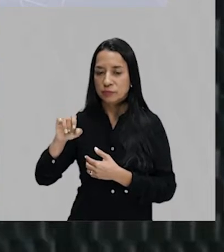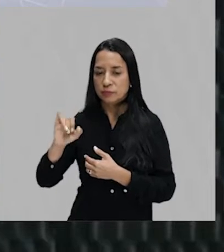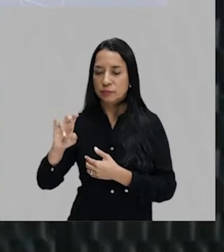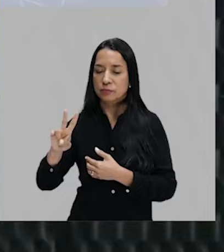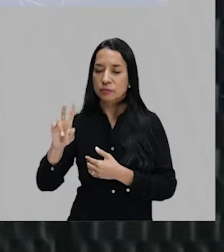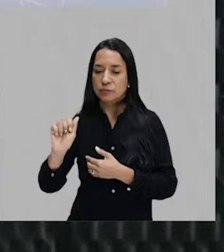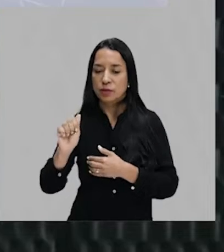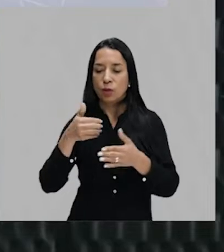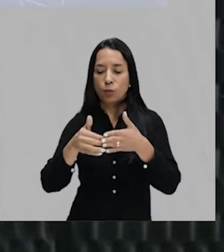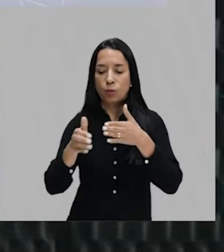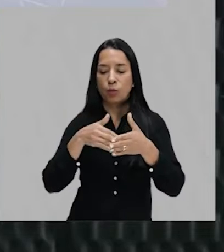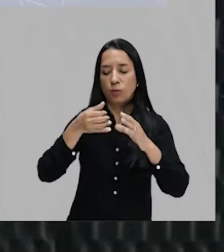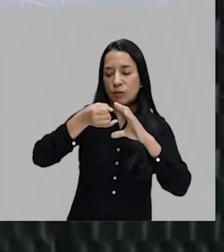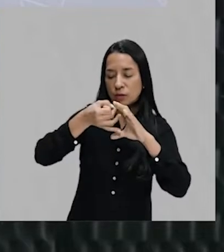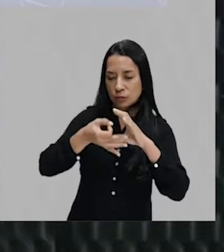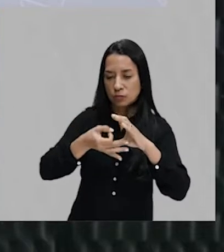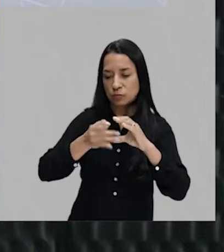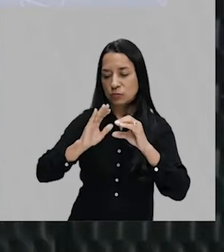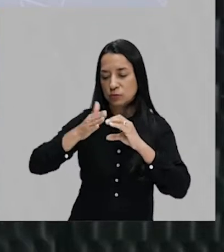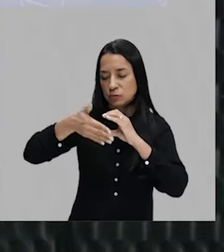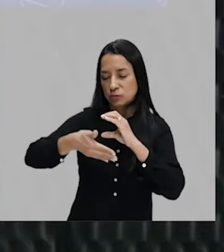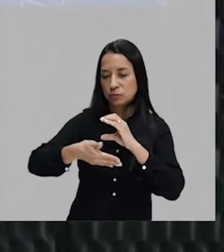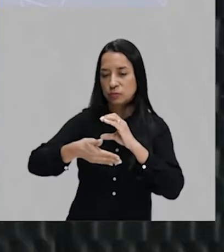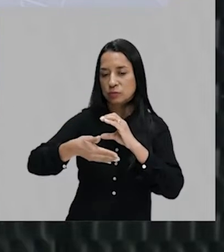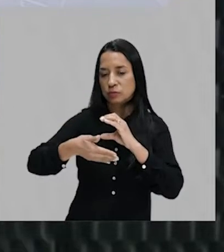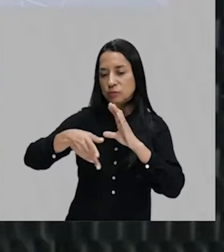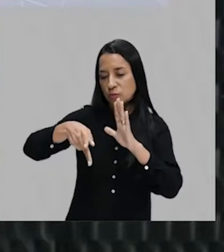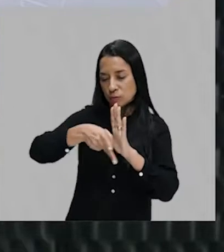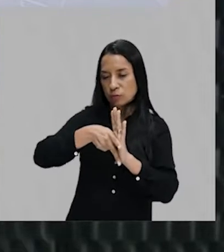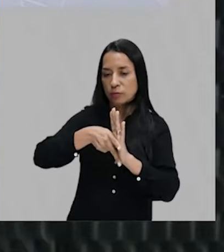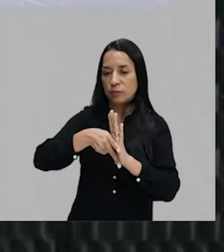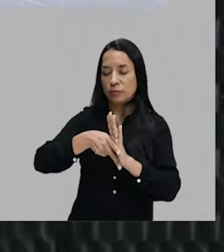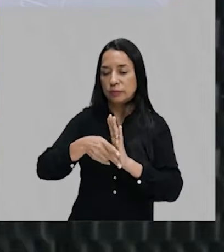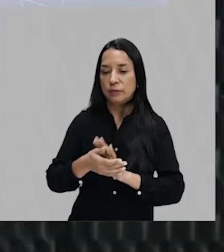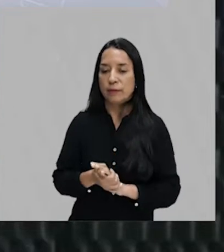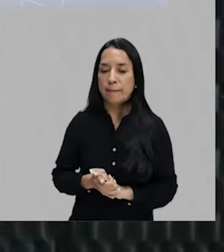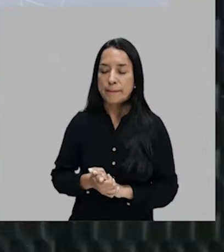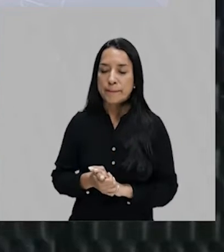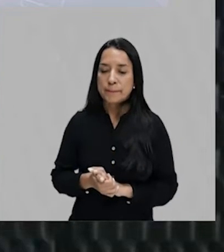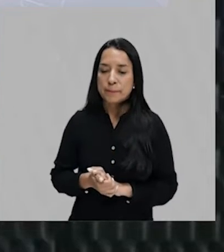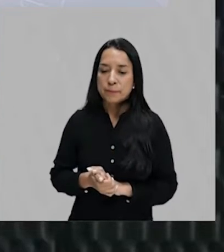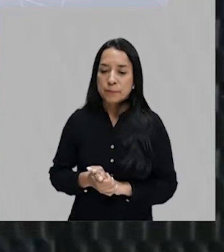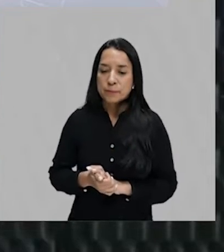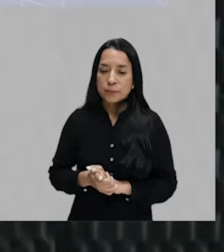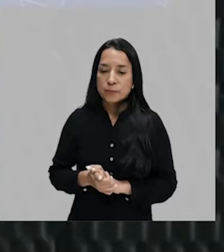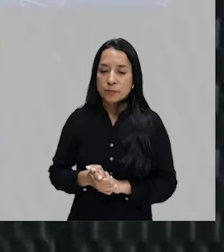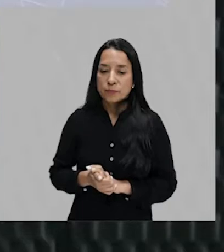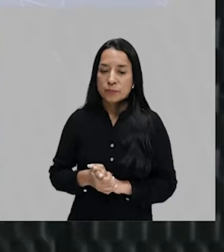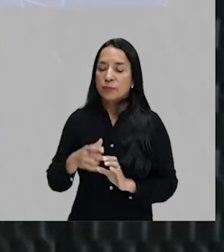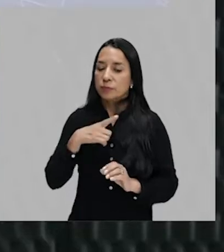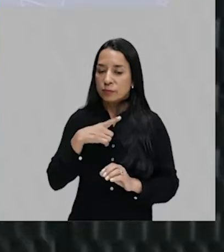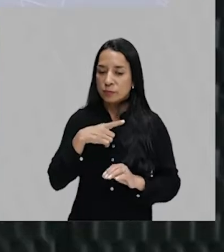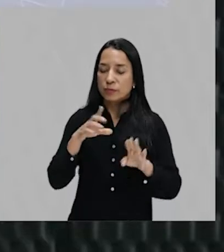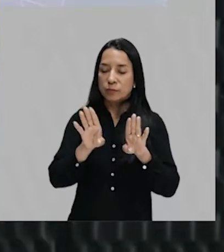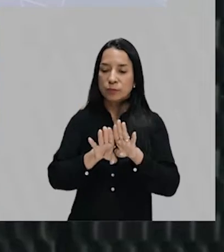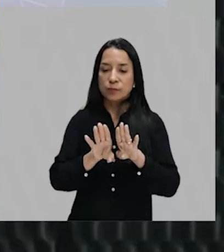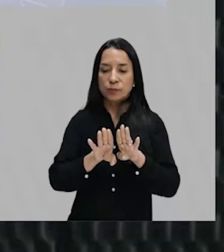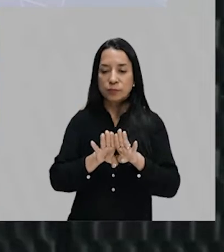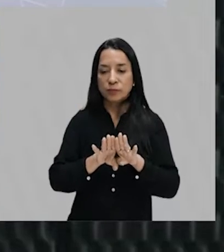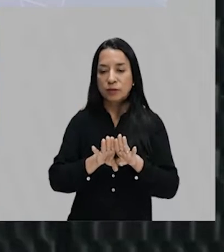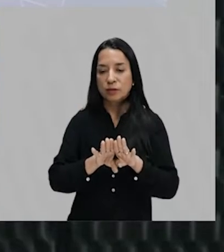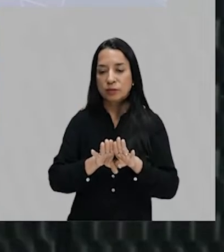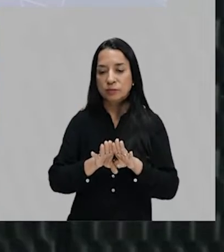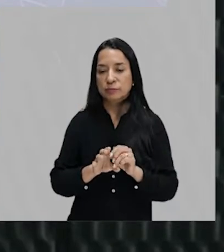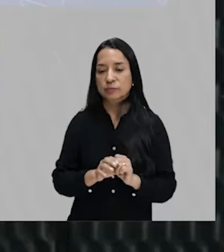qualquer conjunto é subconjunto dele próprio tá bom e temos aqui a chamada